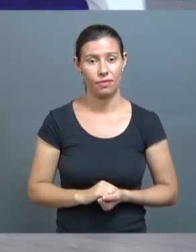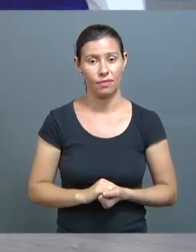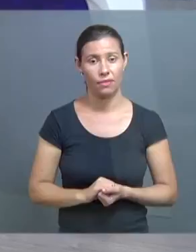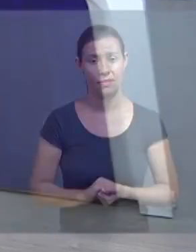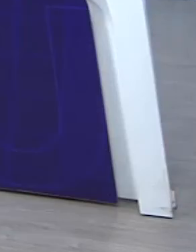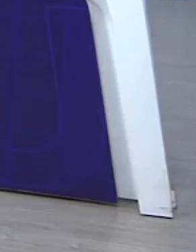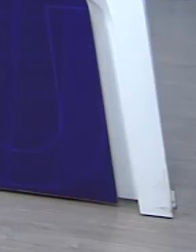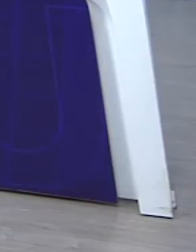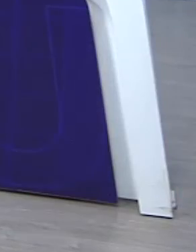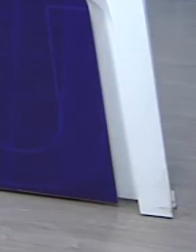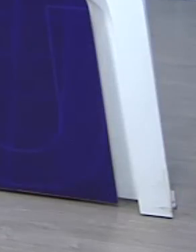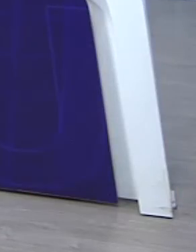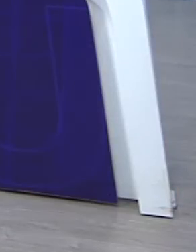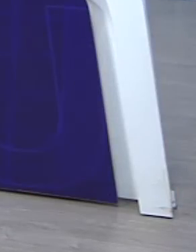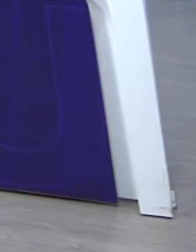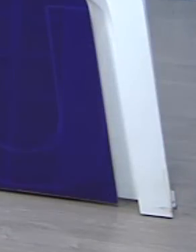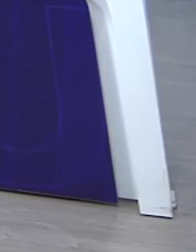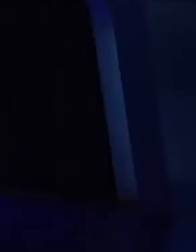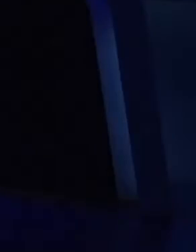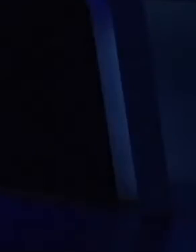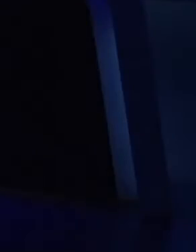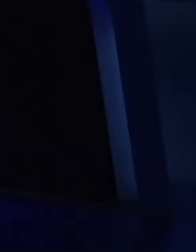Tchau, tchau.